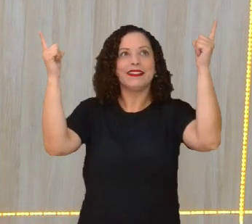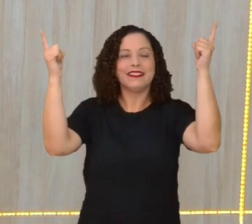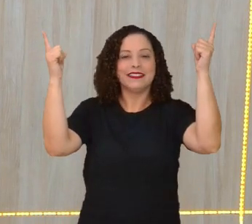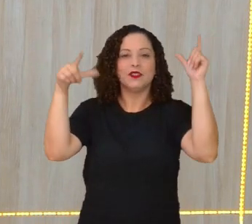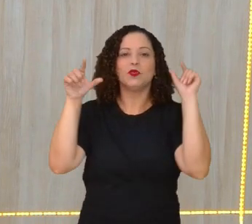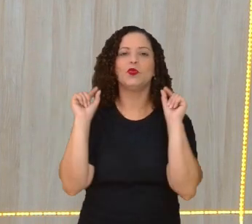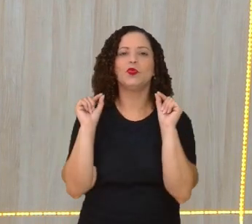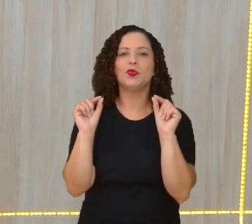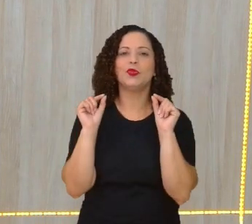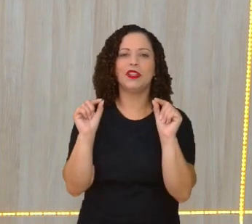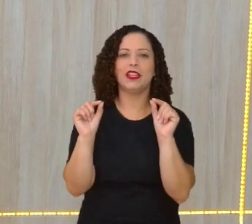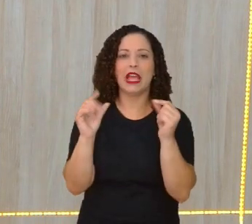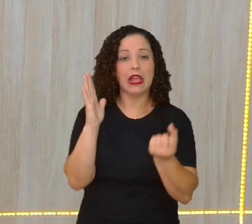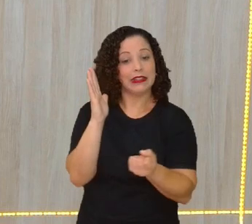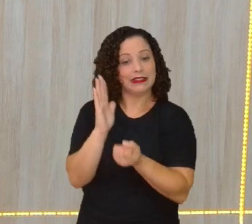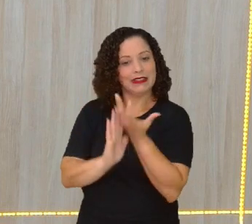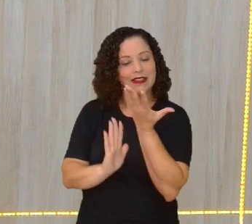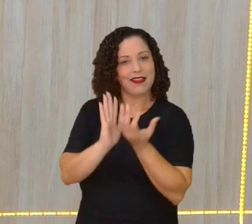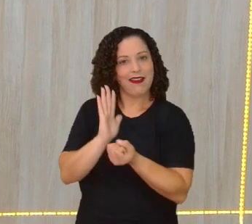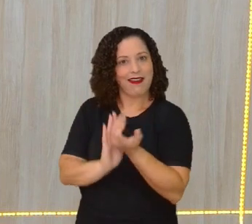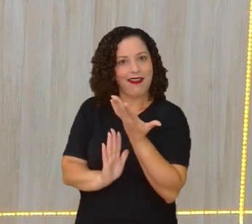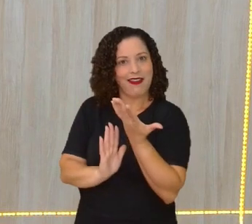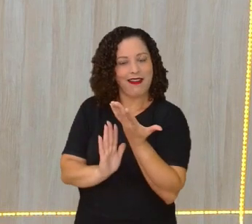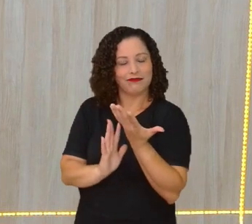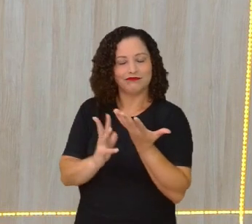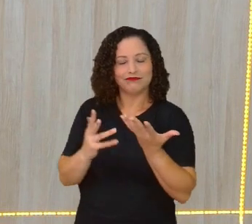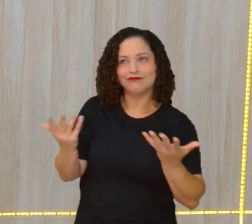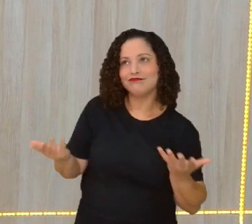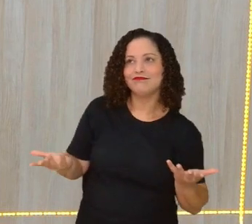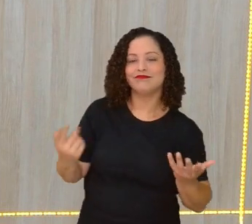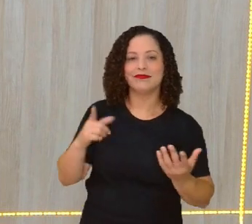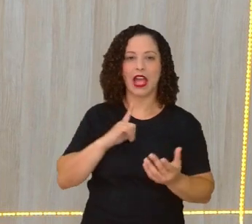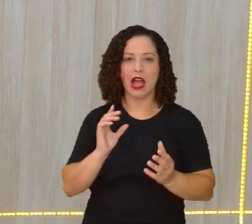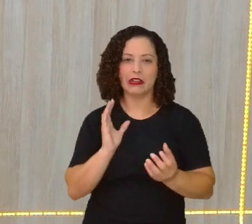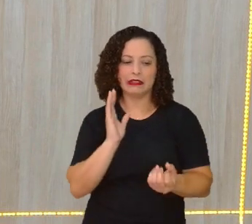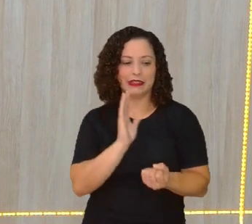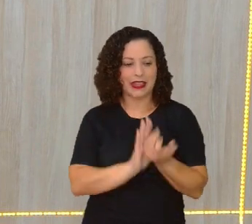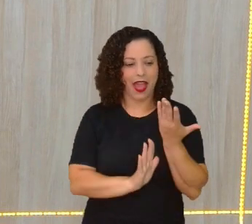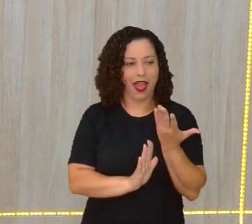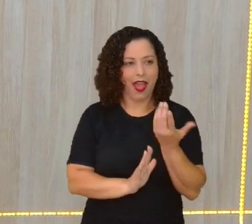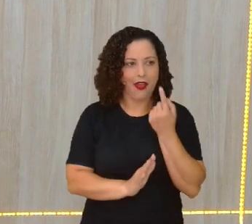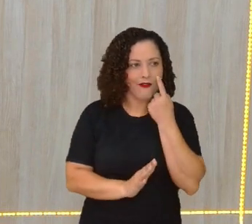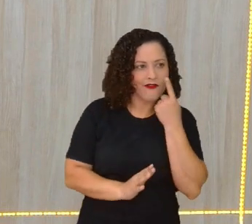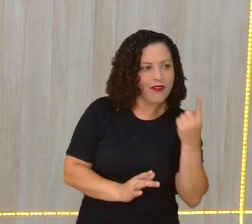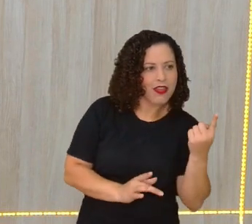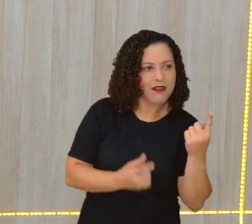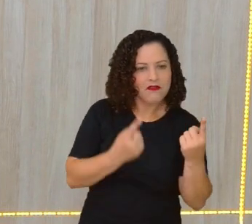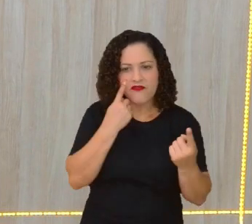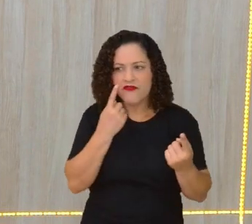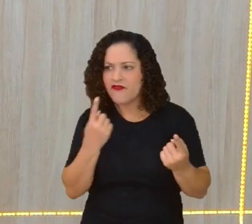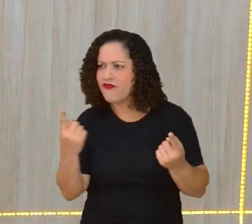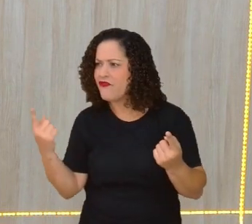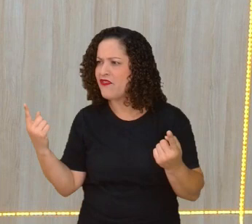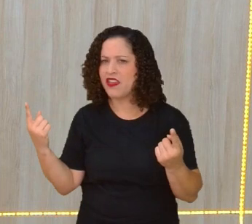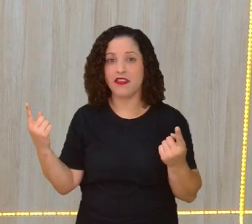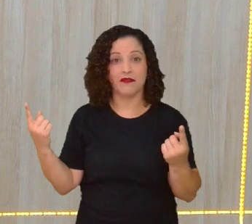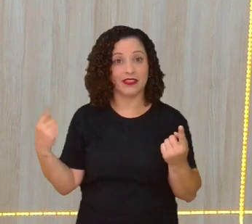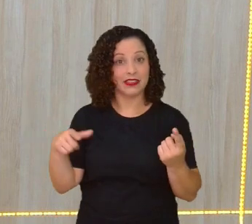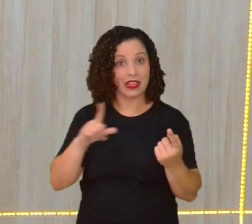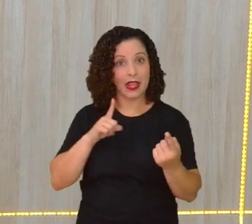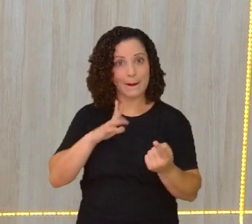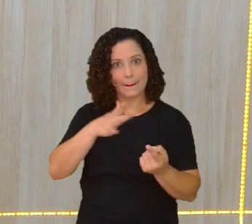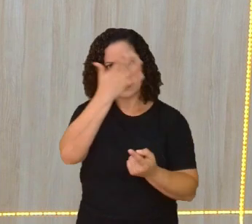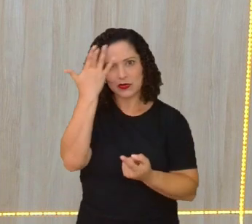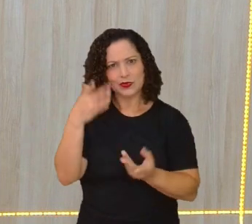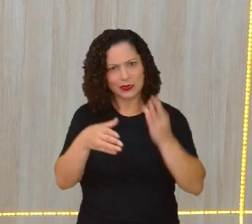ideia do construir, não é? Quando você está lá tecendo, ou você vê alguém, não sei se você já tem alguém na sua casa que